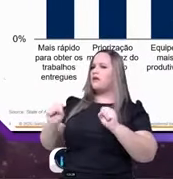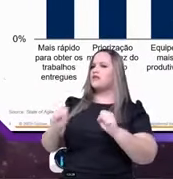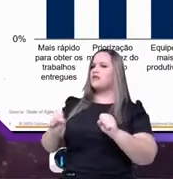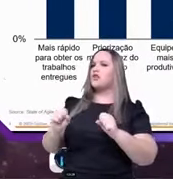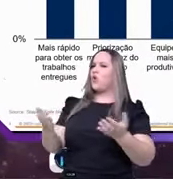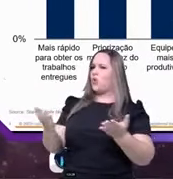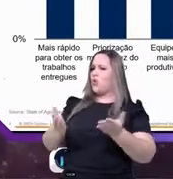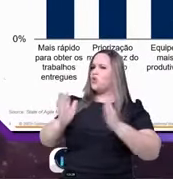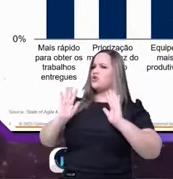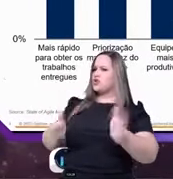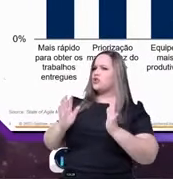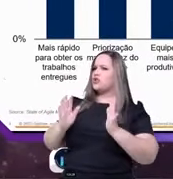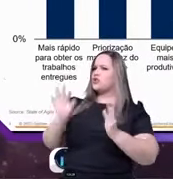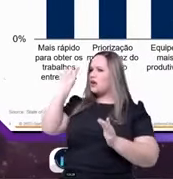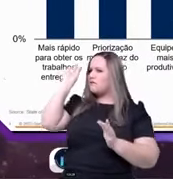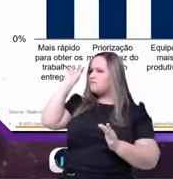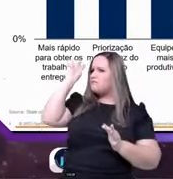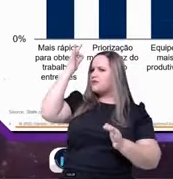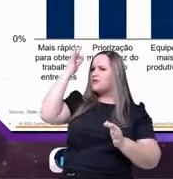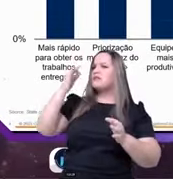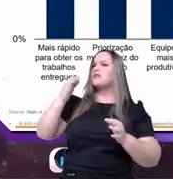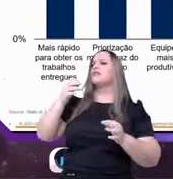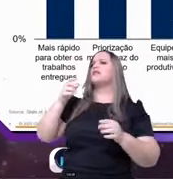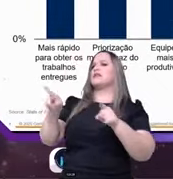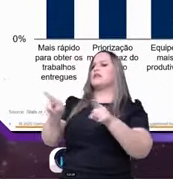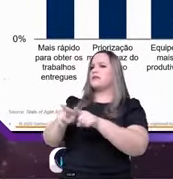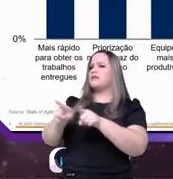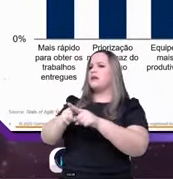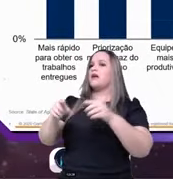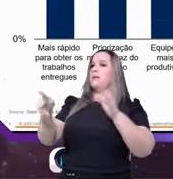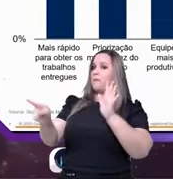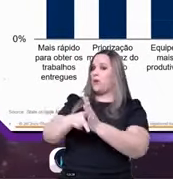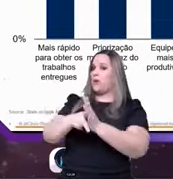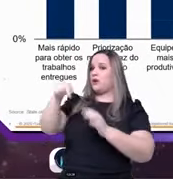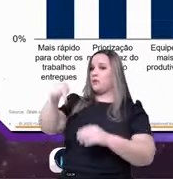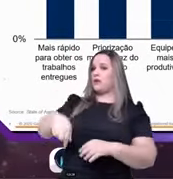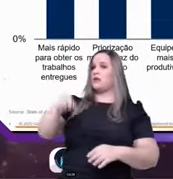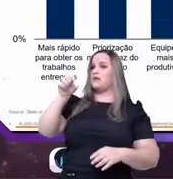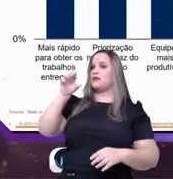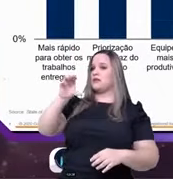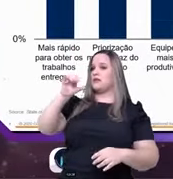verdade, o próprio CNJ já utiliza isso em iniciativas